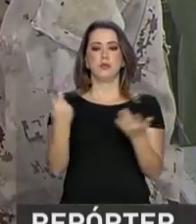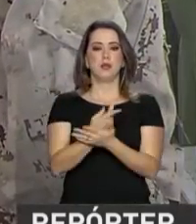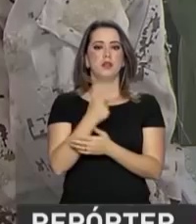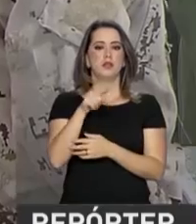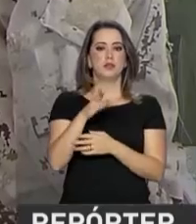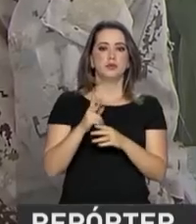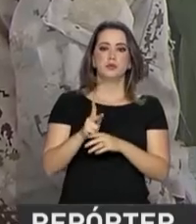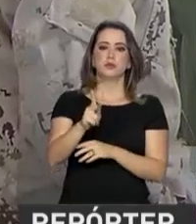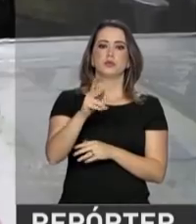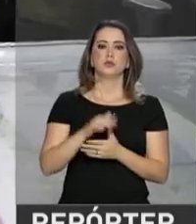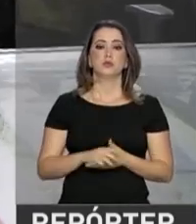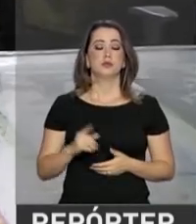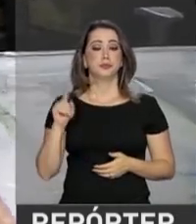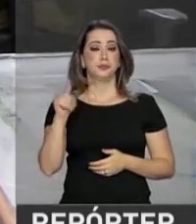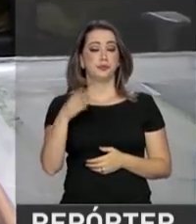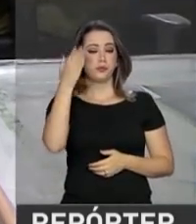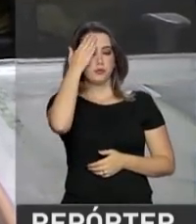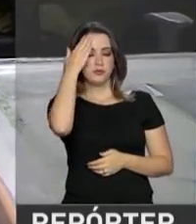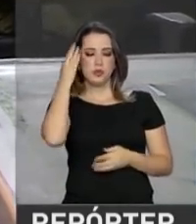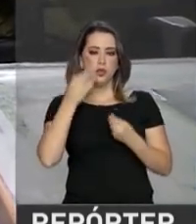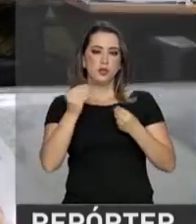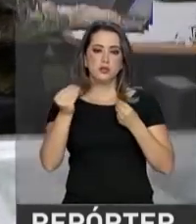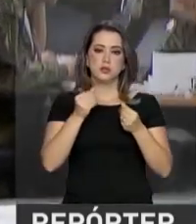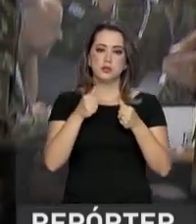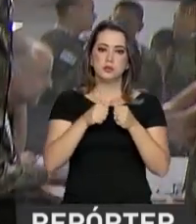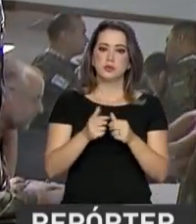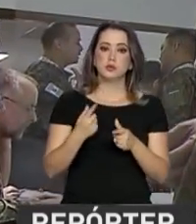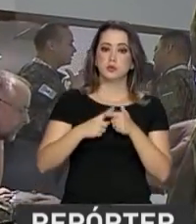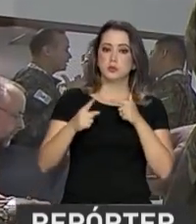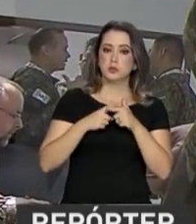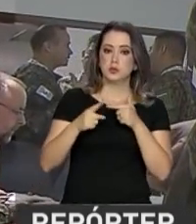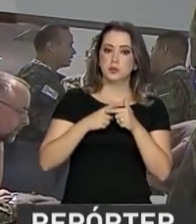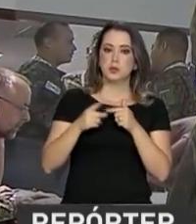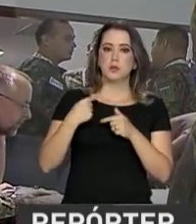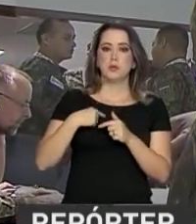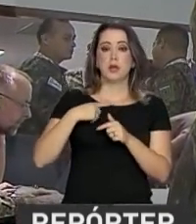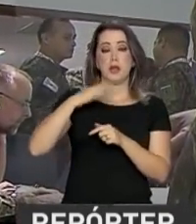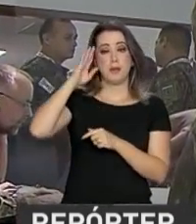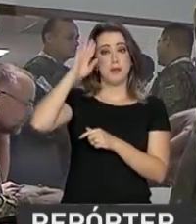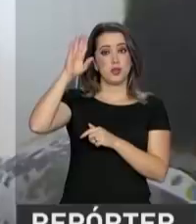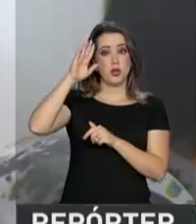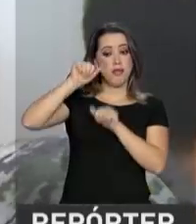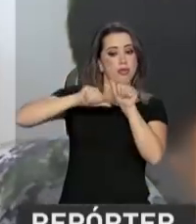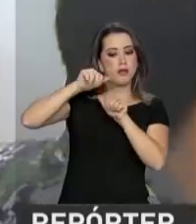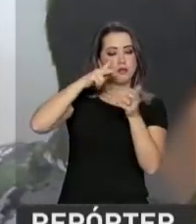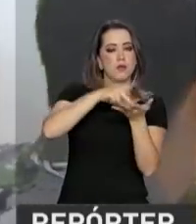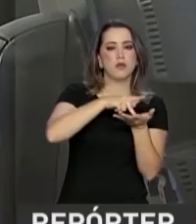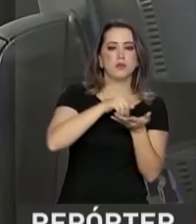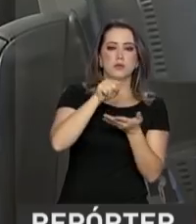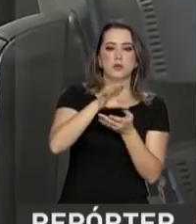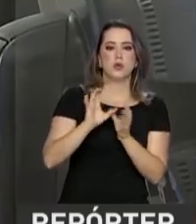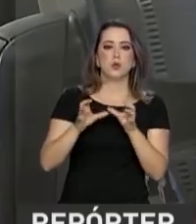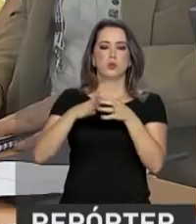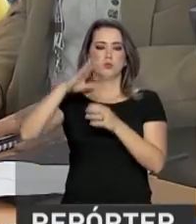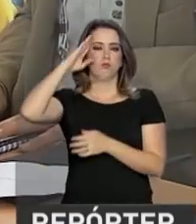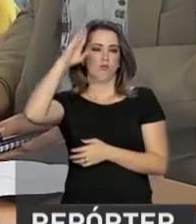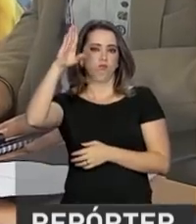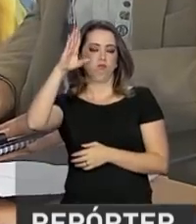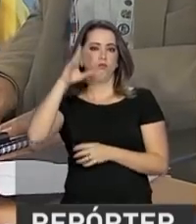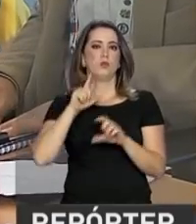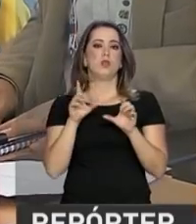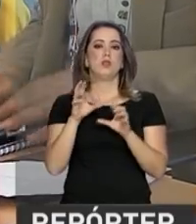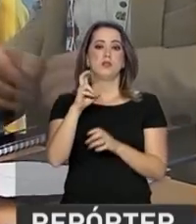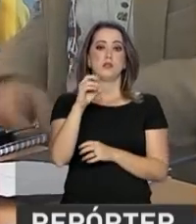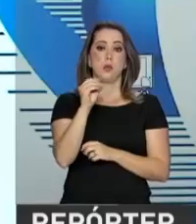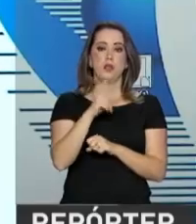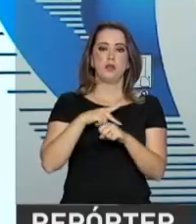com certa frequência. Para saber o que fazer quando a crise passa do imaginário para o real, militares e civis de